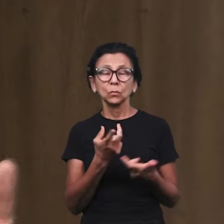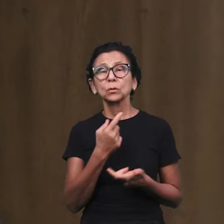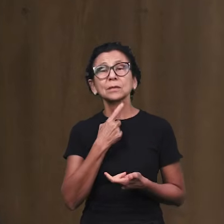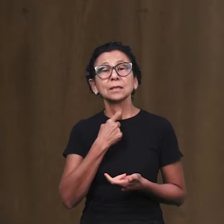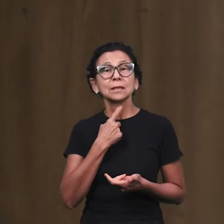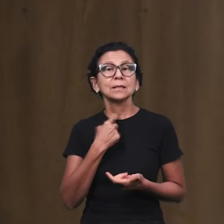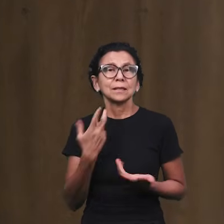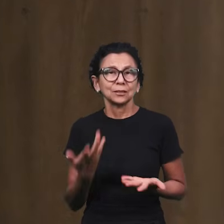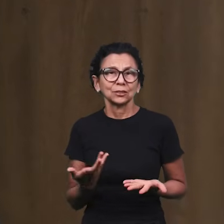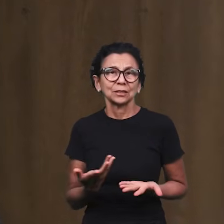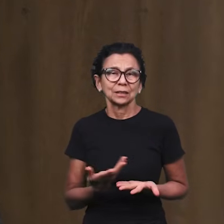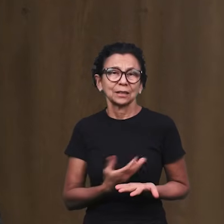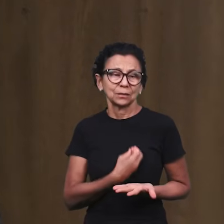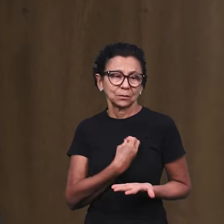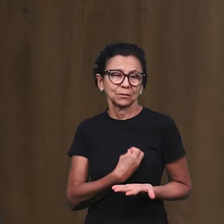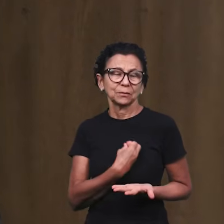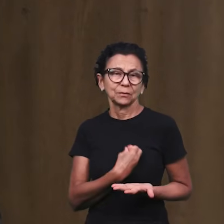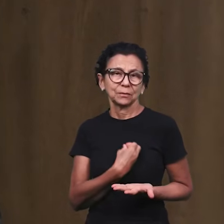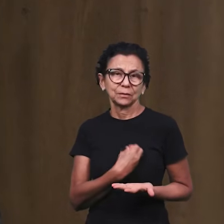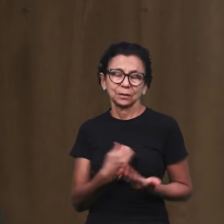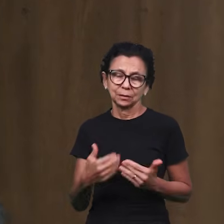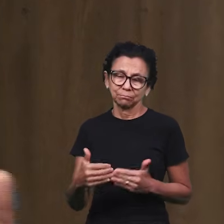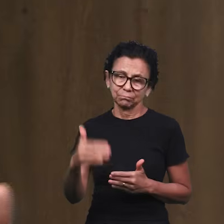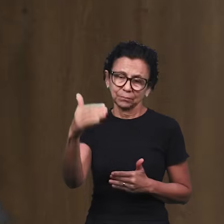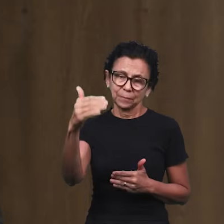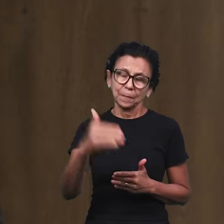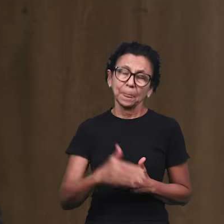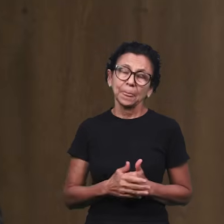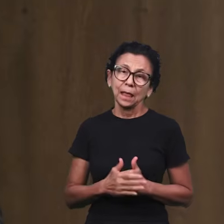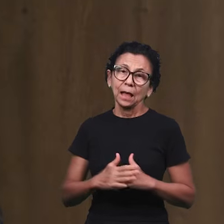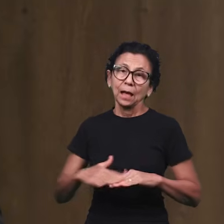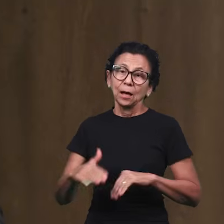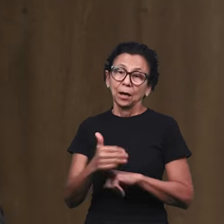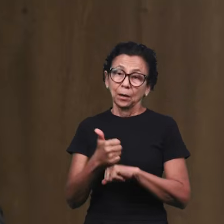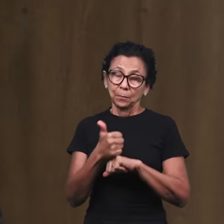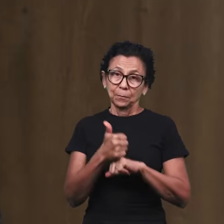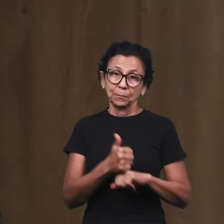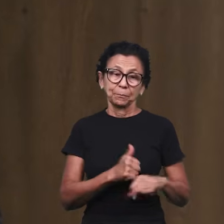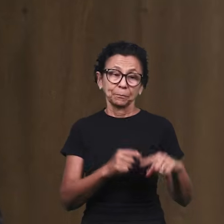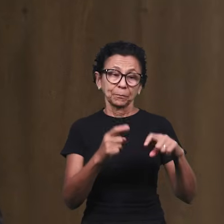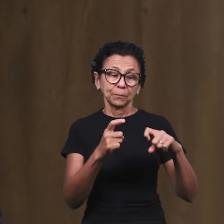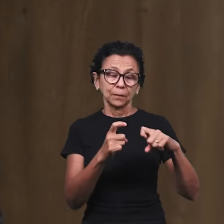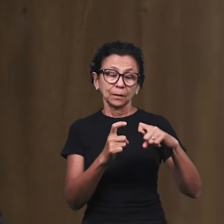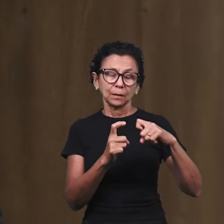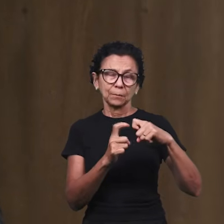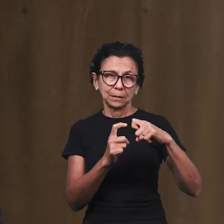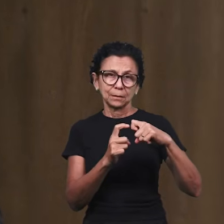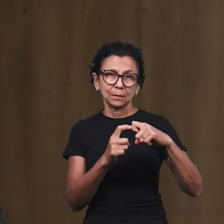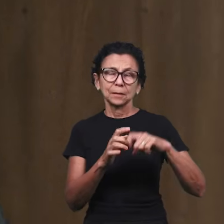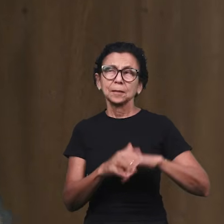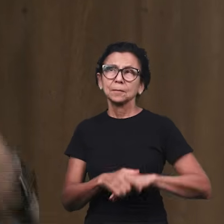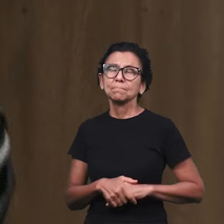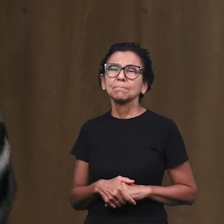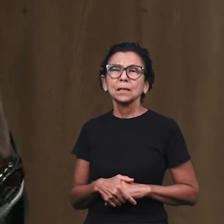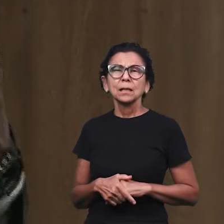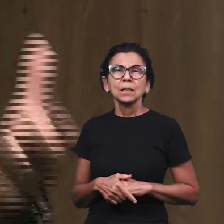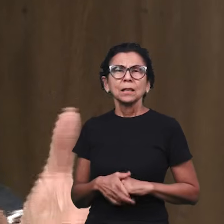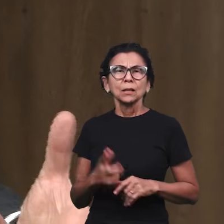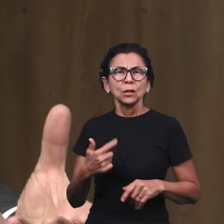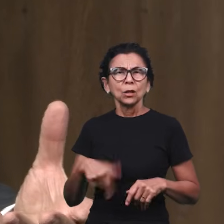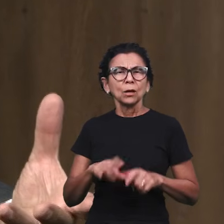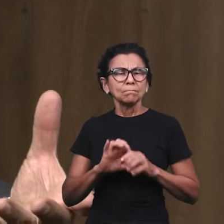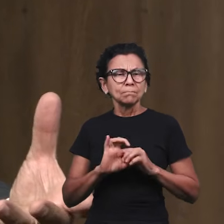vida, não é? E a profissão médica é uma profissão que nos permite